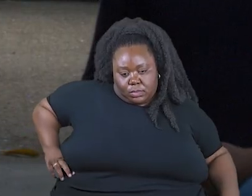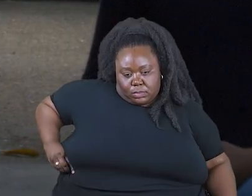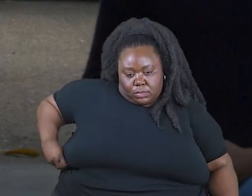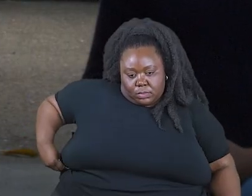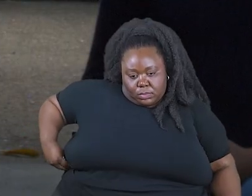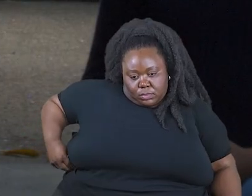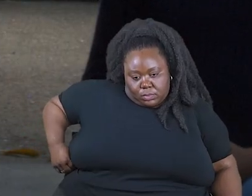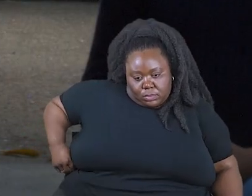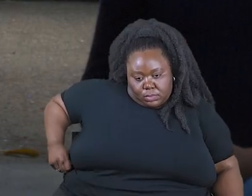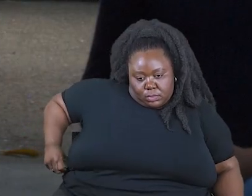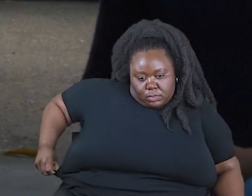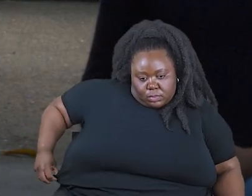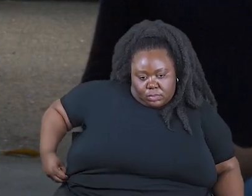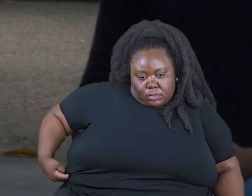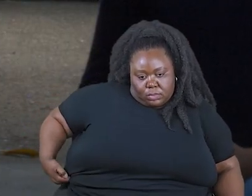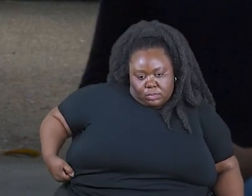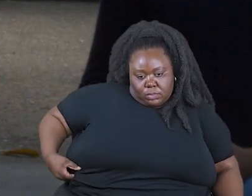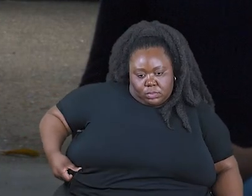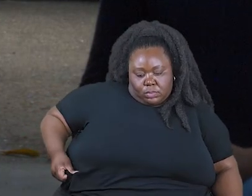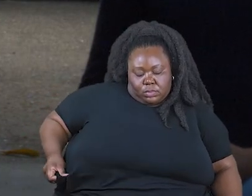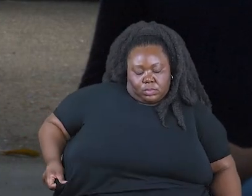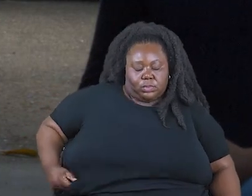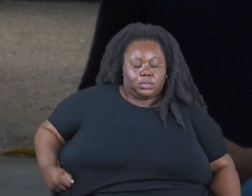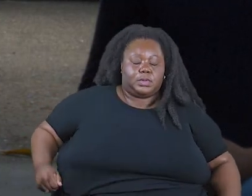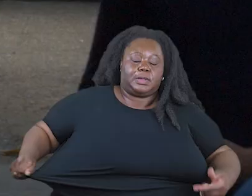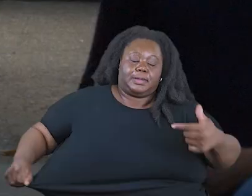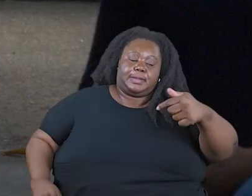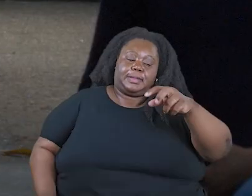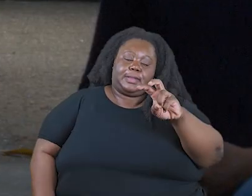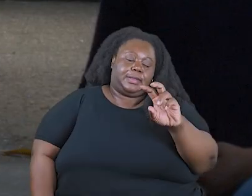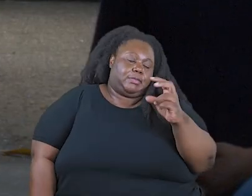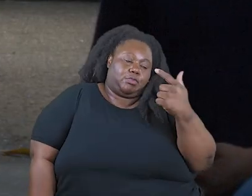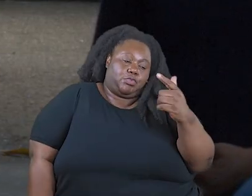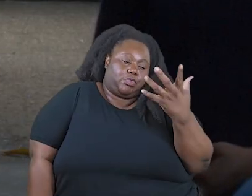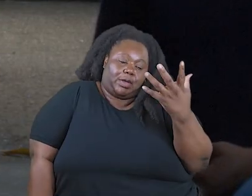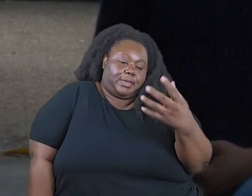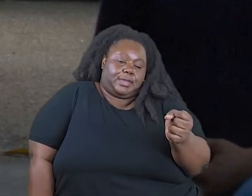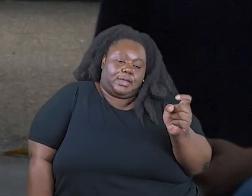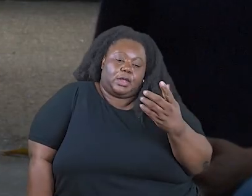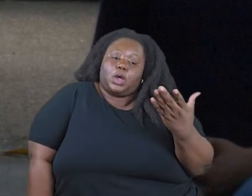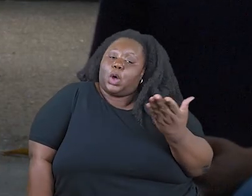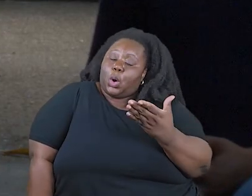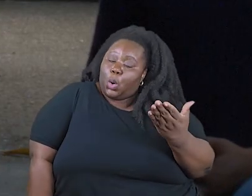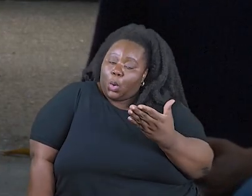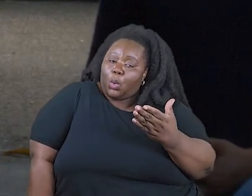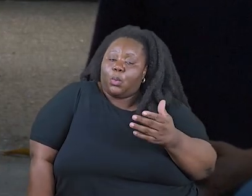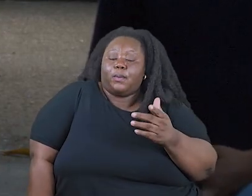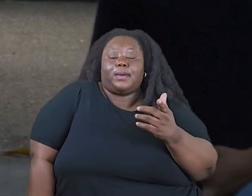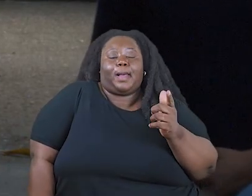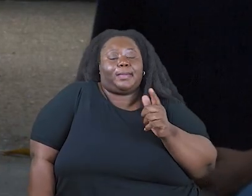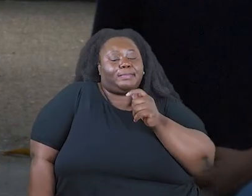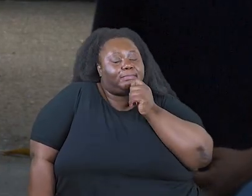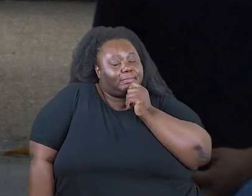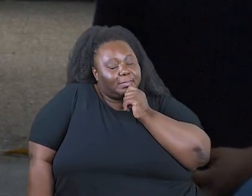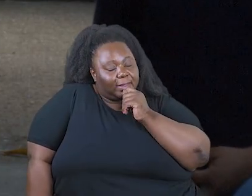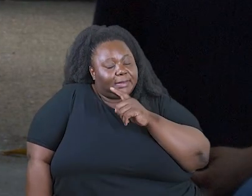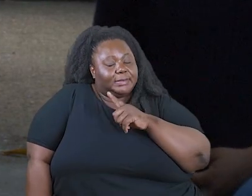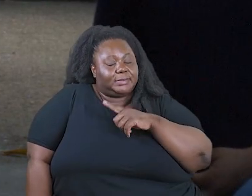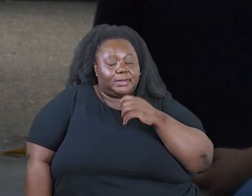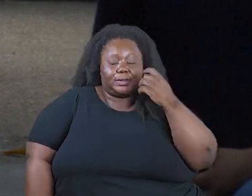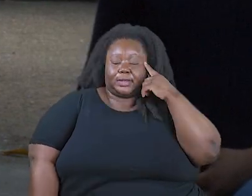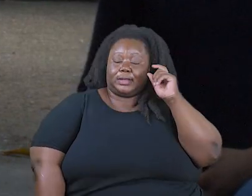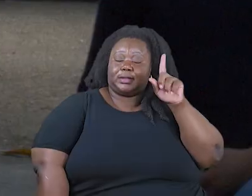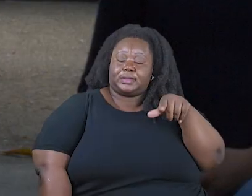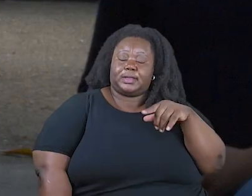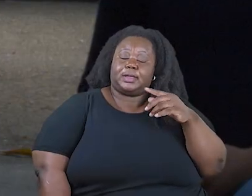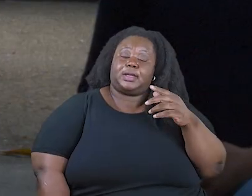Mas em 75 o pessoal ainda não tinha essa aceitação. Hoje em dia ainda existe assim, essa ideia